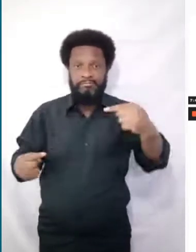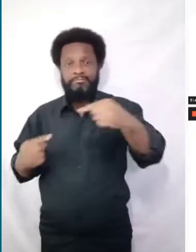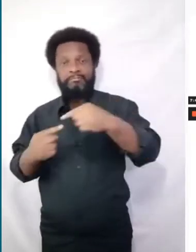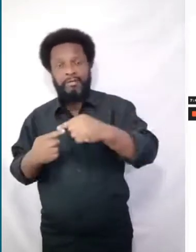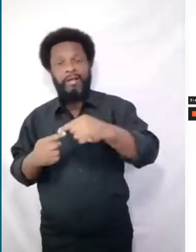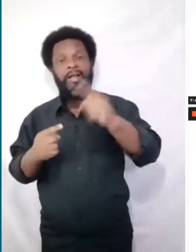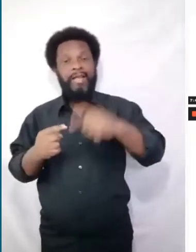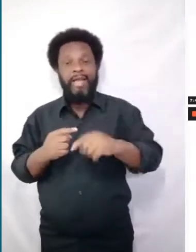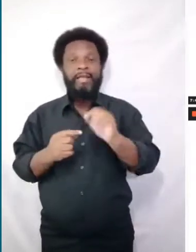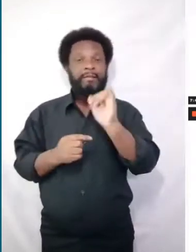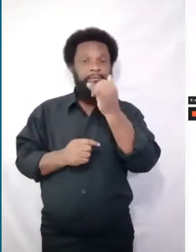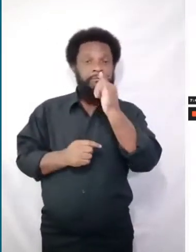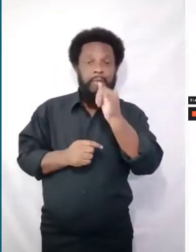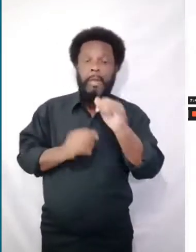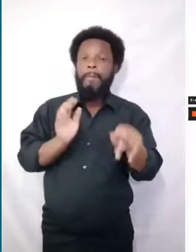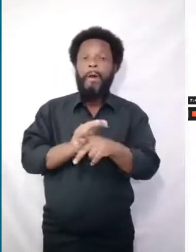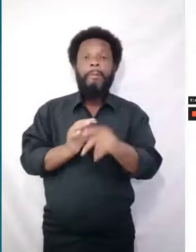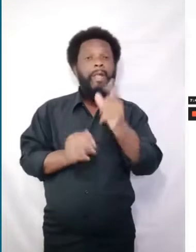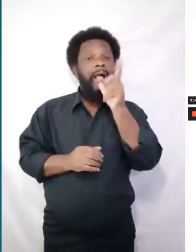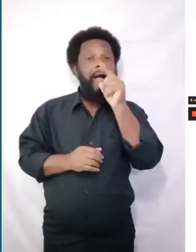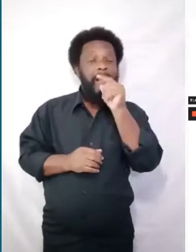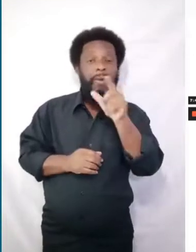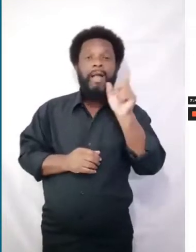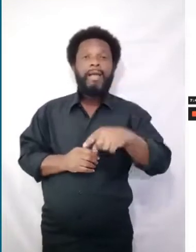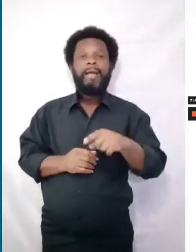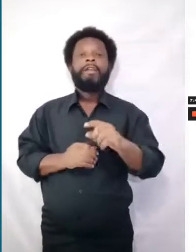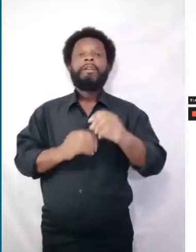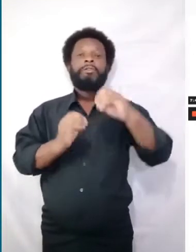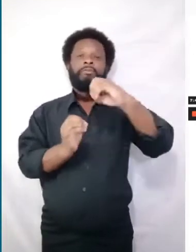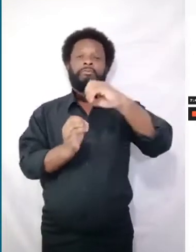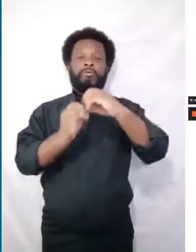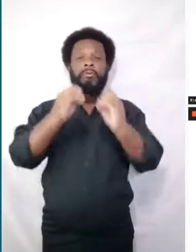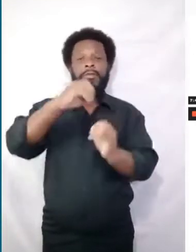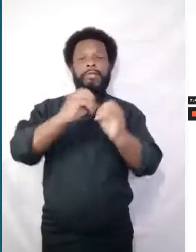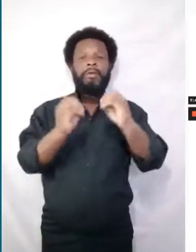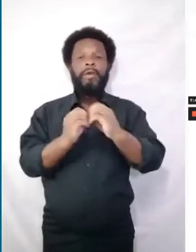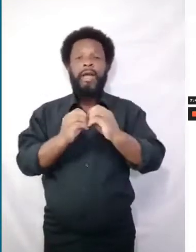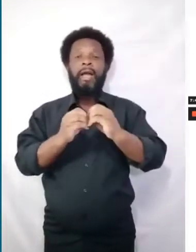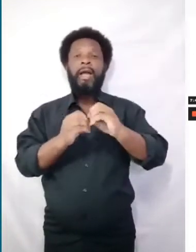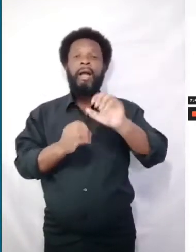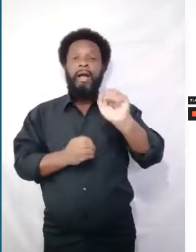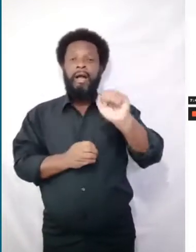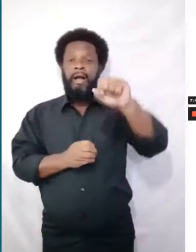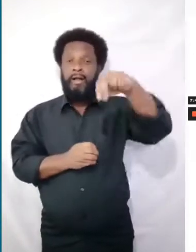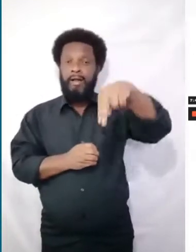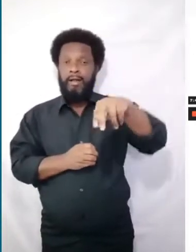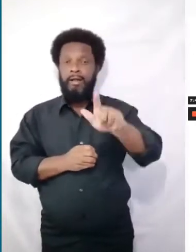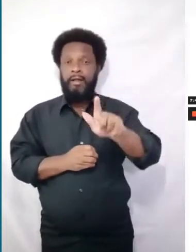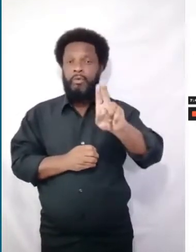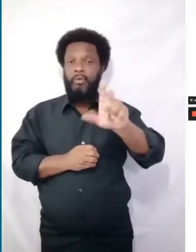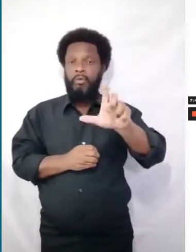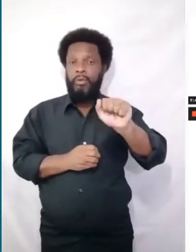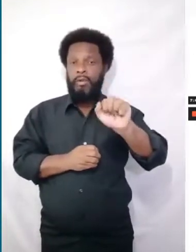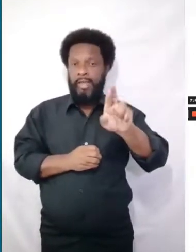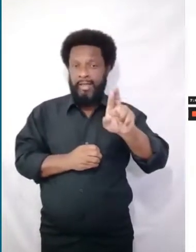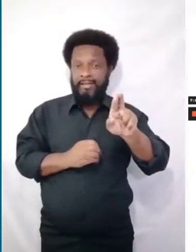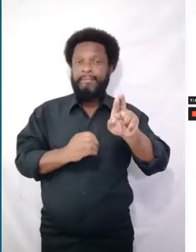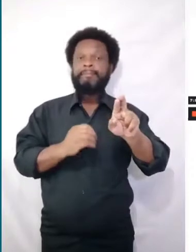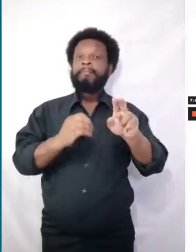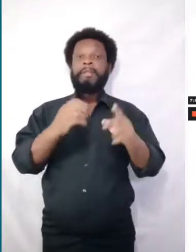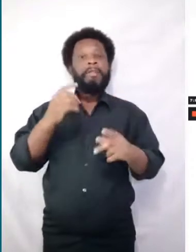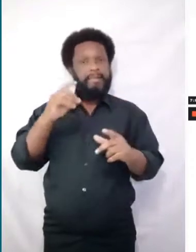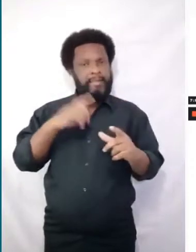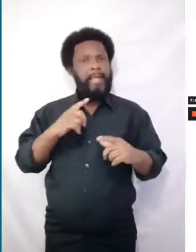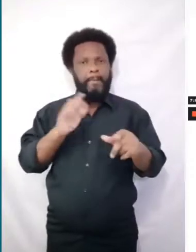dos pares eletrônicos ligantes. Essa é a geometria da água e ela recebe um nome, que é a geometria angular. A gente tem